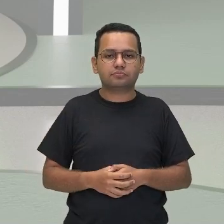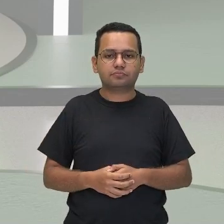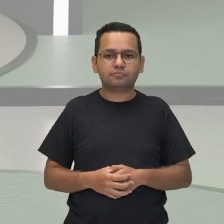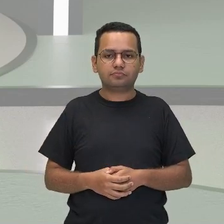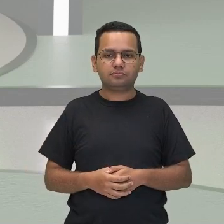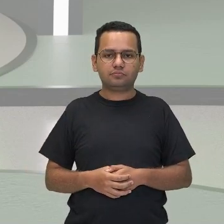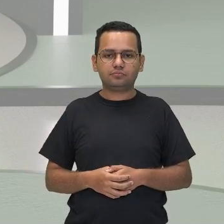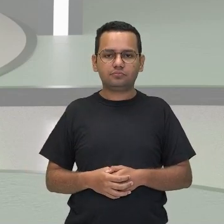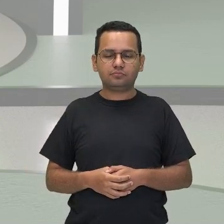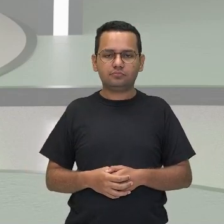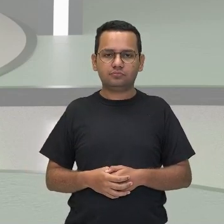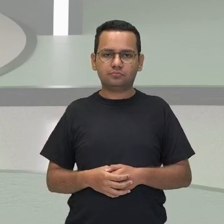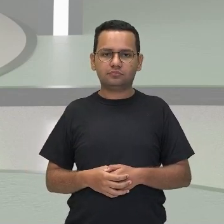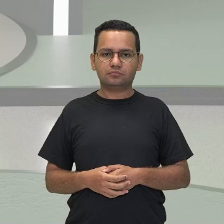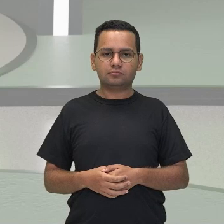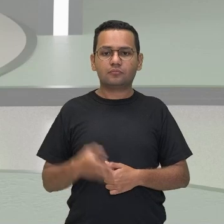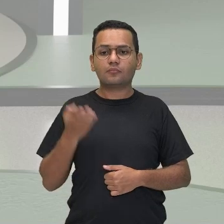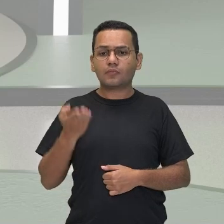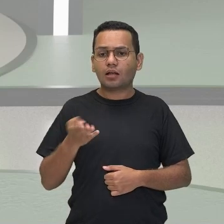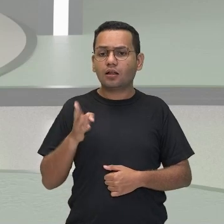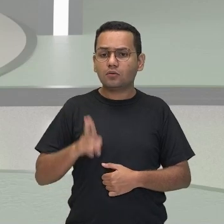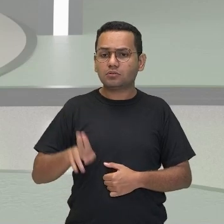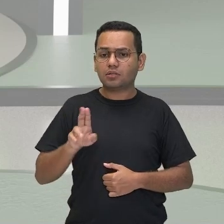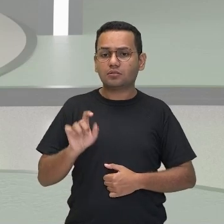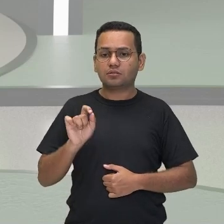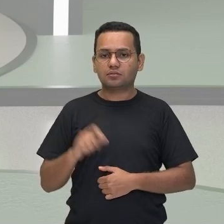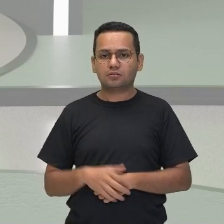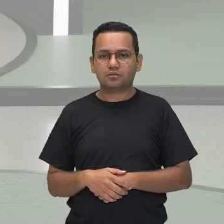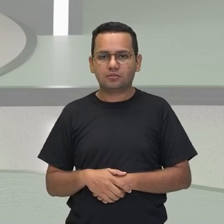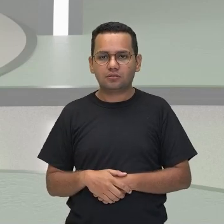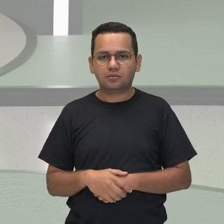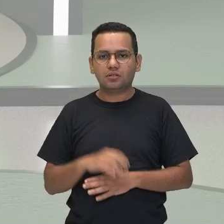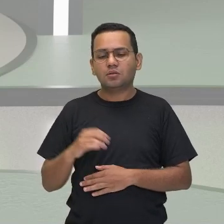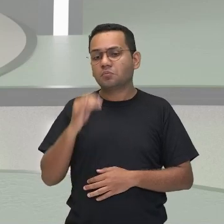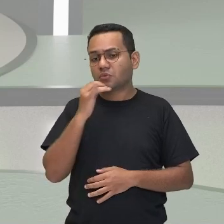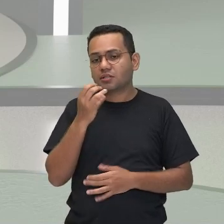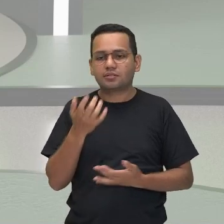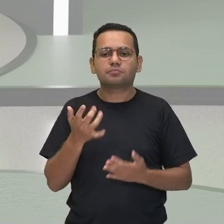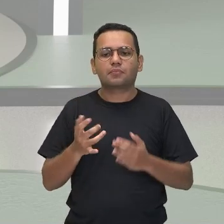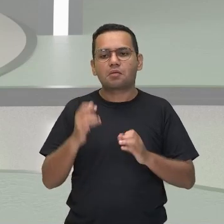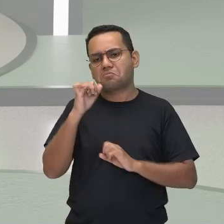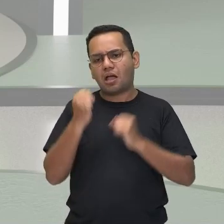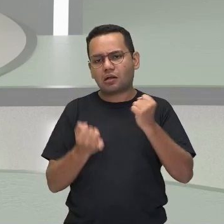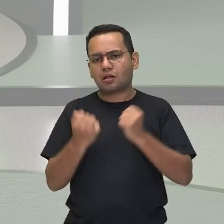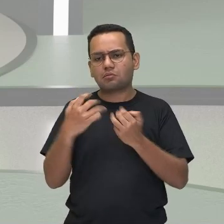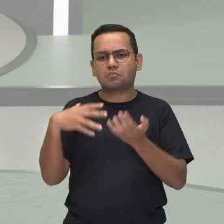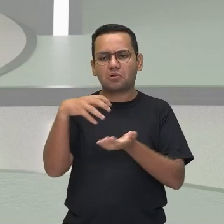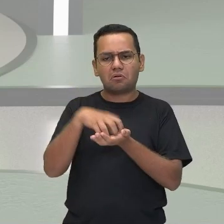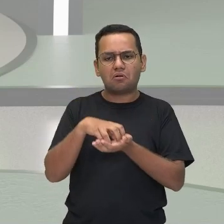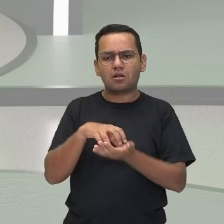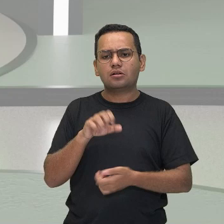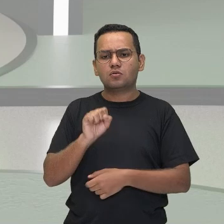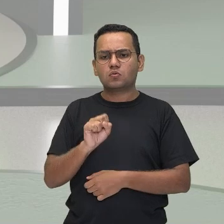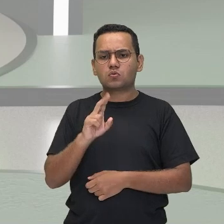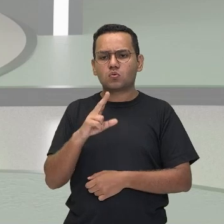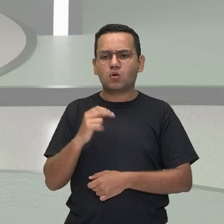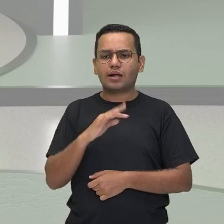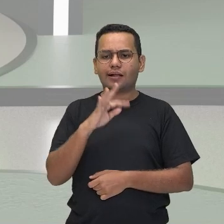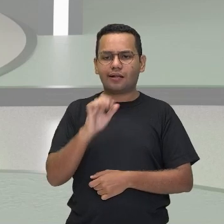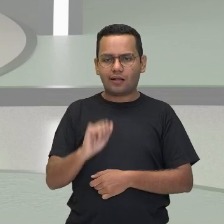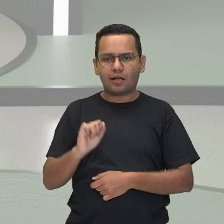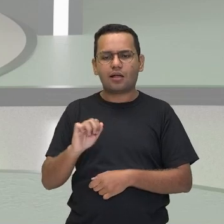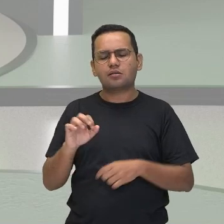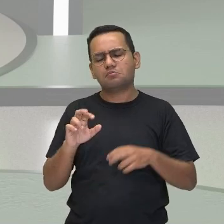ser empregado, por exemplo, naquela indústria de sucata, né, para separar os elementos metálicos e de ferro, né,